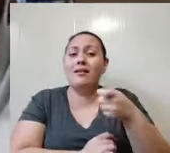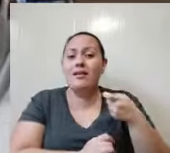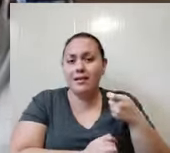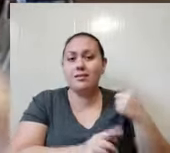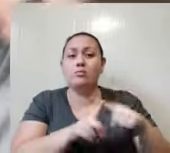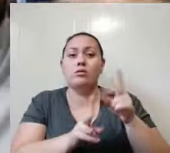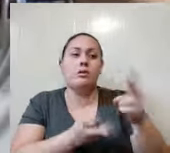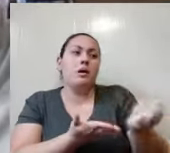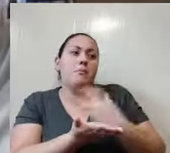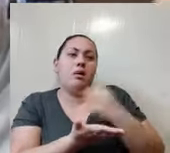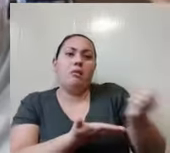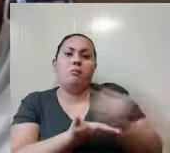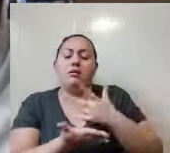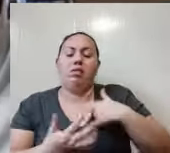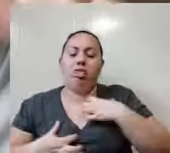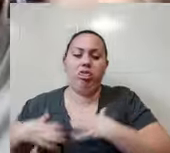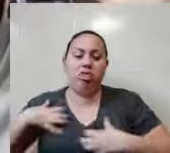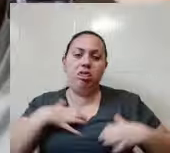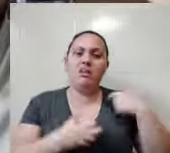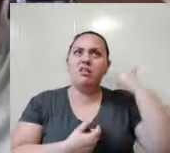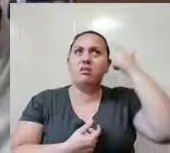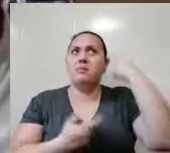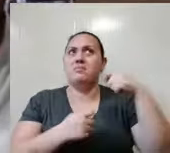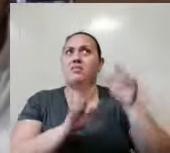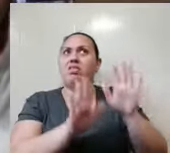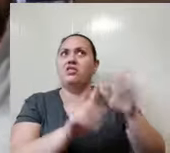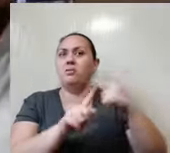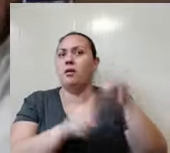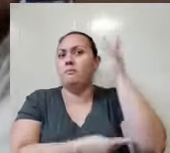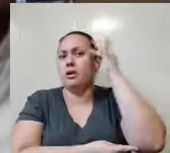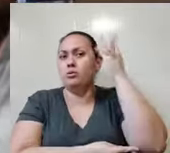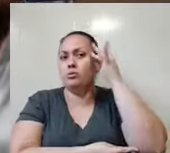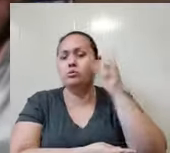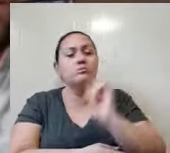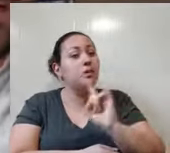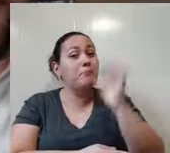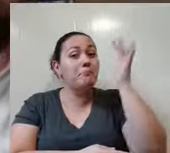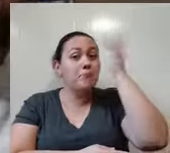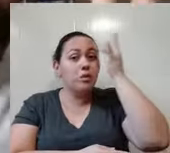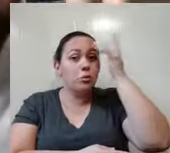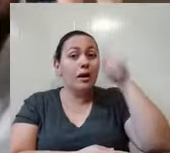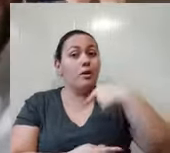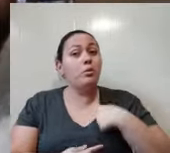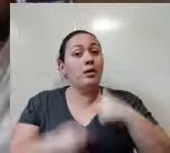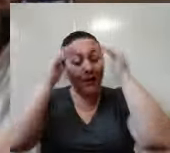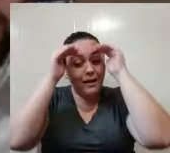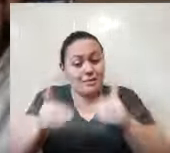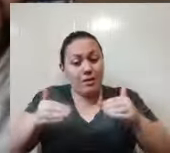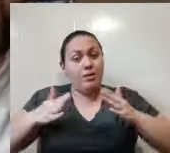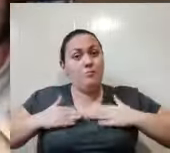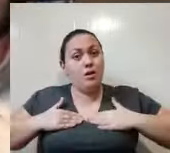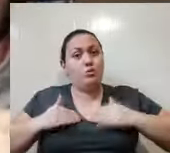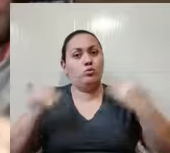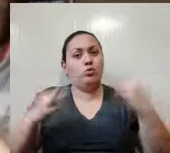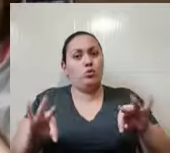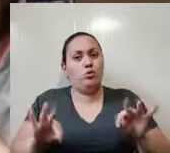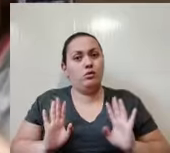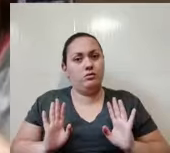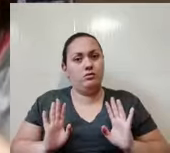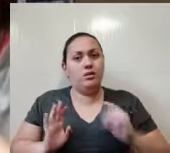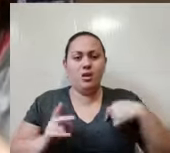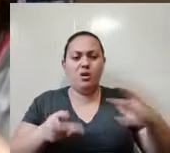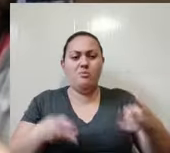ex que eu me sinto mal toda vez que aparece um history dele, porque, não, eu tenho que manter porque é maduro. Não, maduro é respeitar a